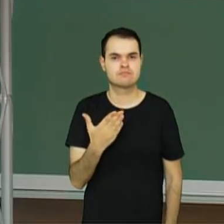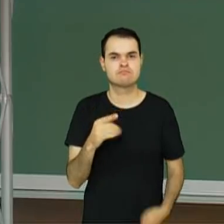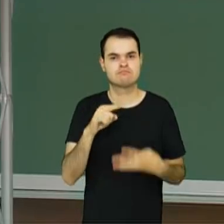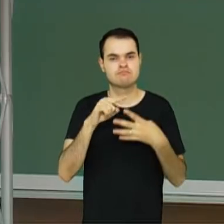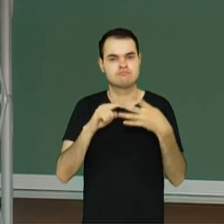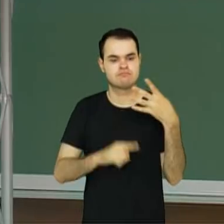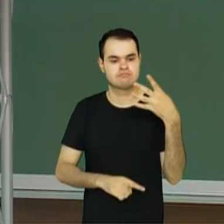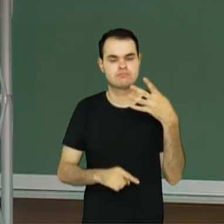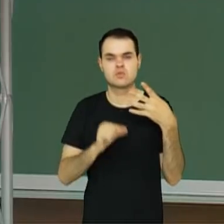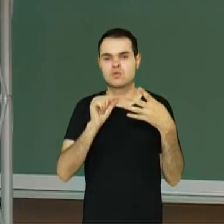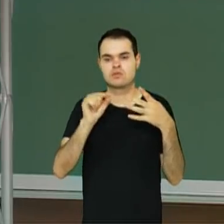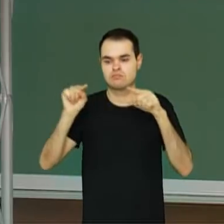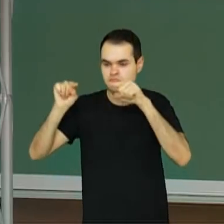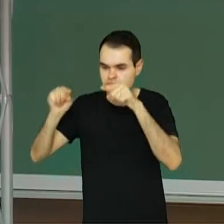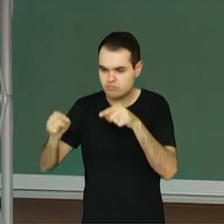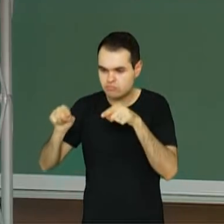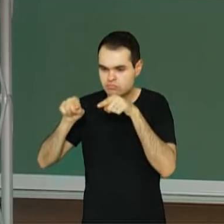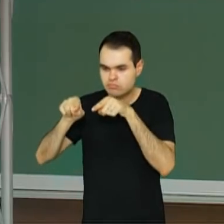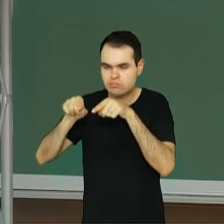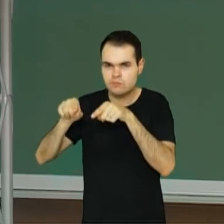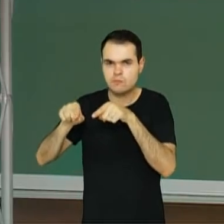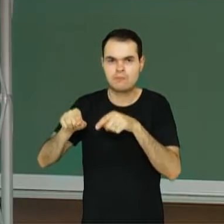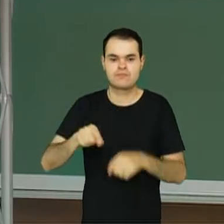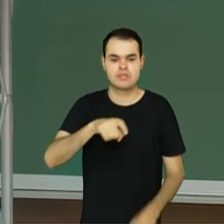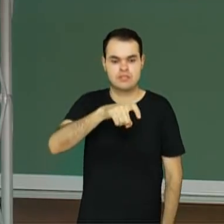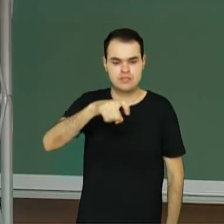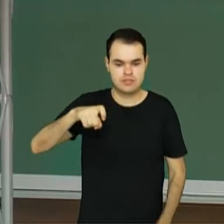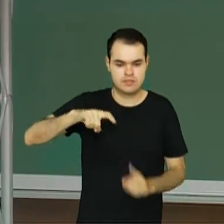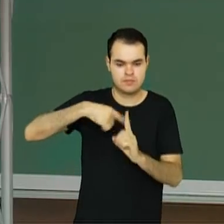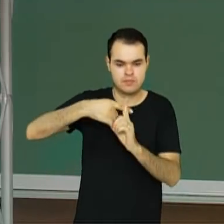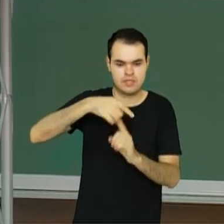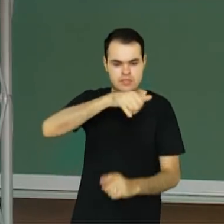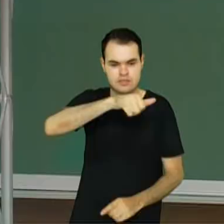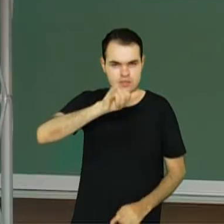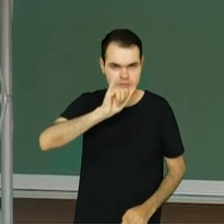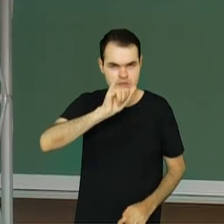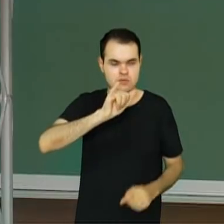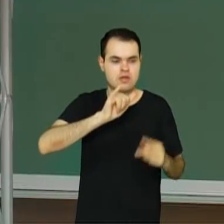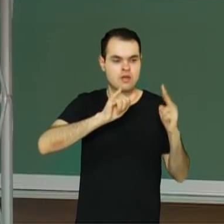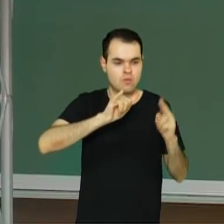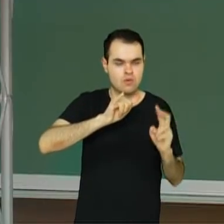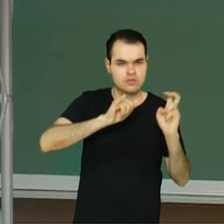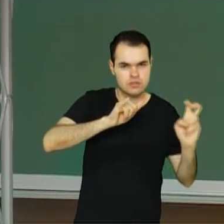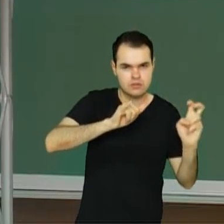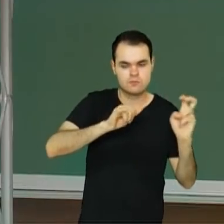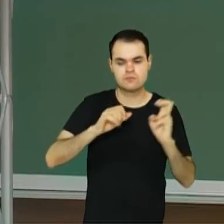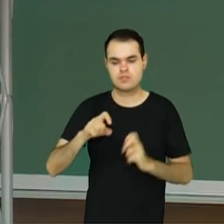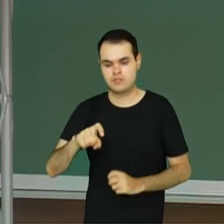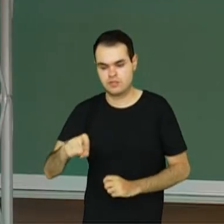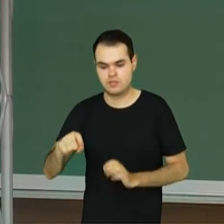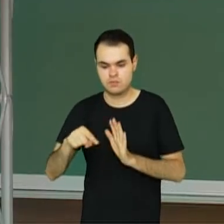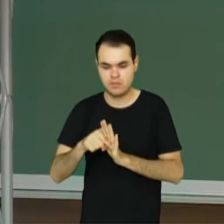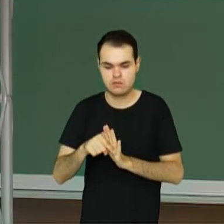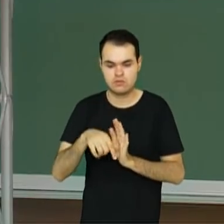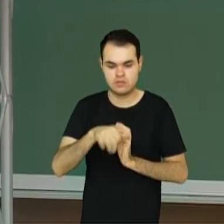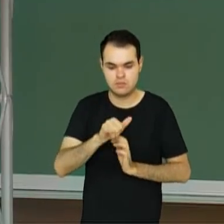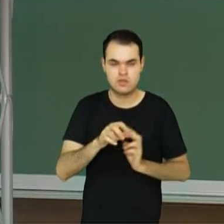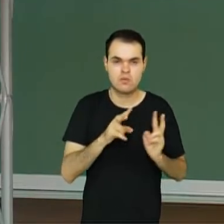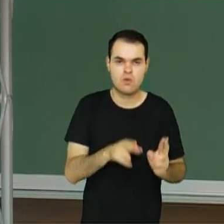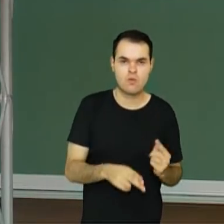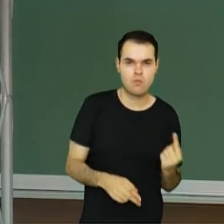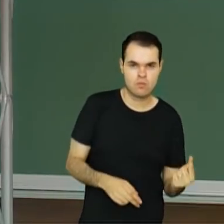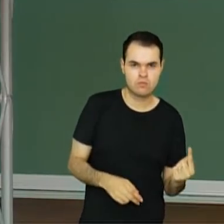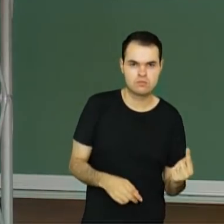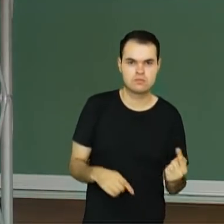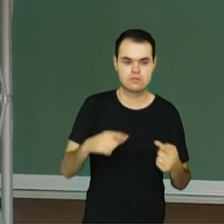pares ordenados abaixo é a solução do sistema? X mais y igual a 5 e x menos y igual a 1. Então, existe